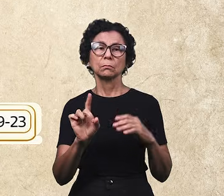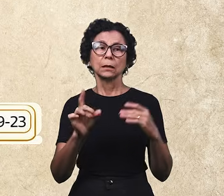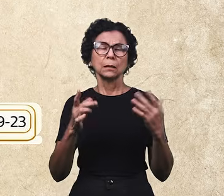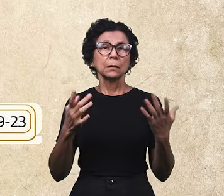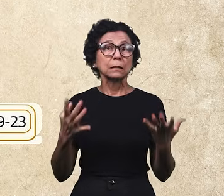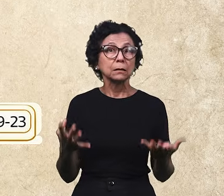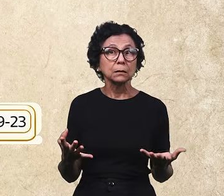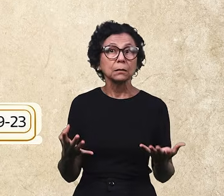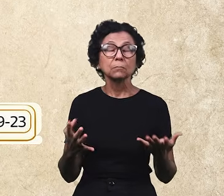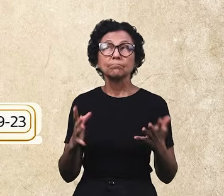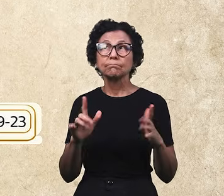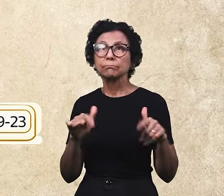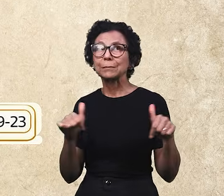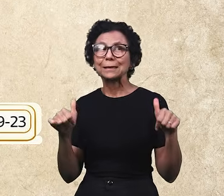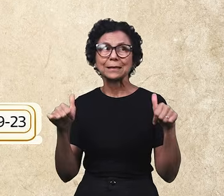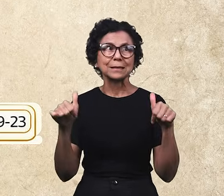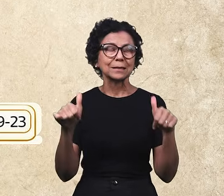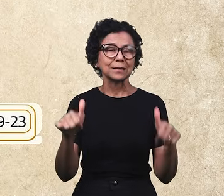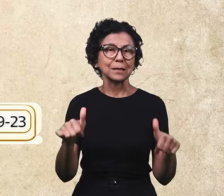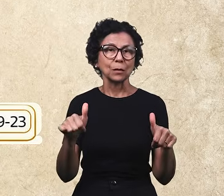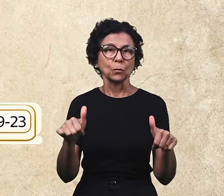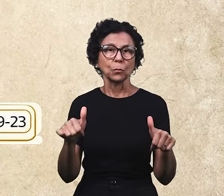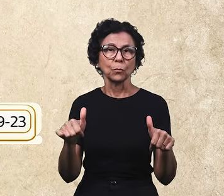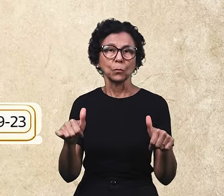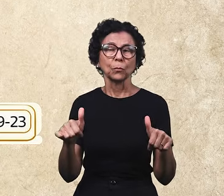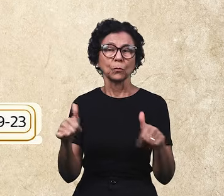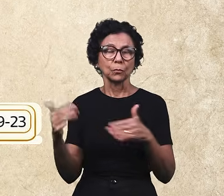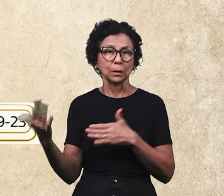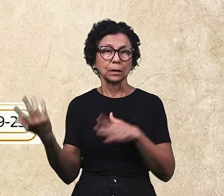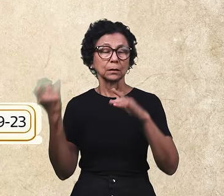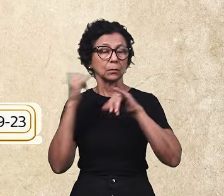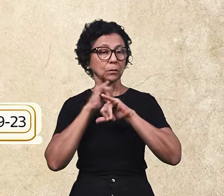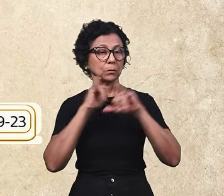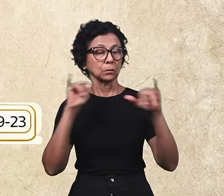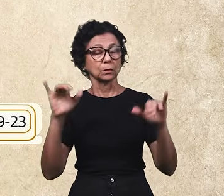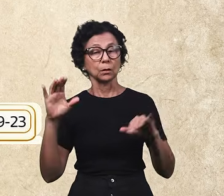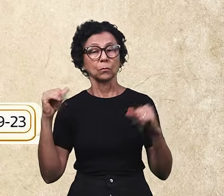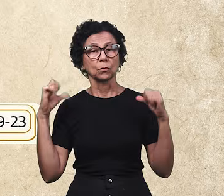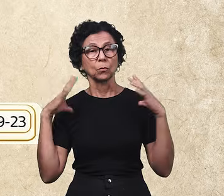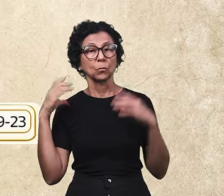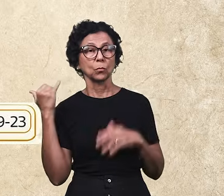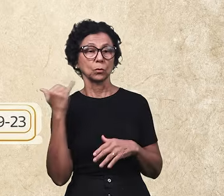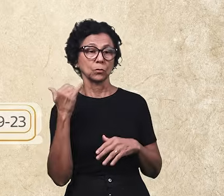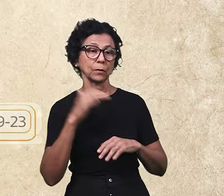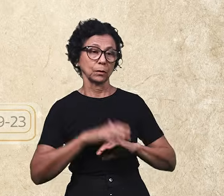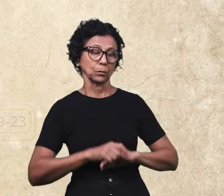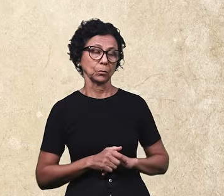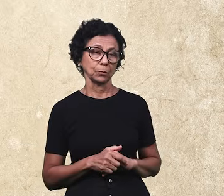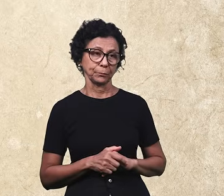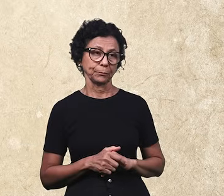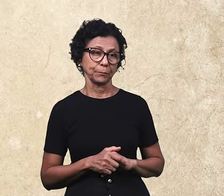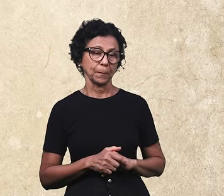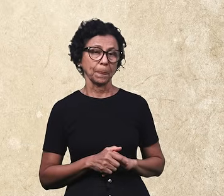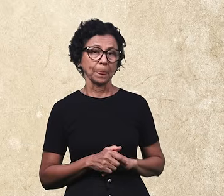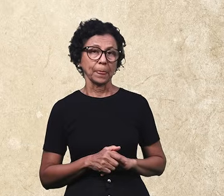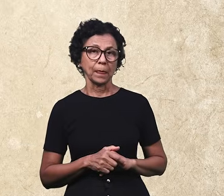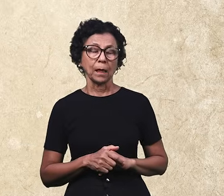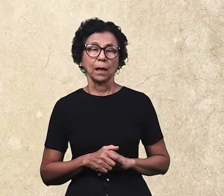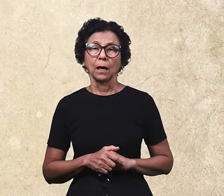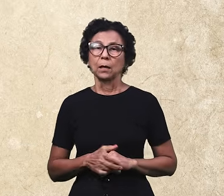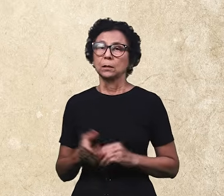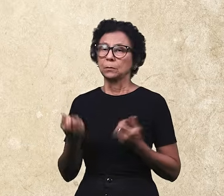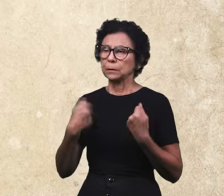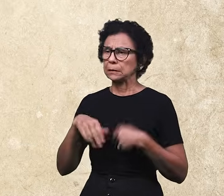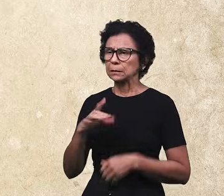um resplendor, uma operação em que é anunciado. Então, o anjo já diz logo para os pastores, não temais.